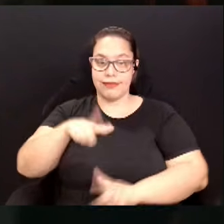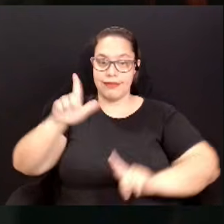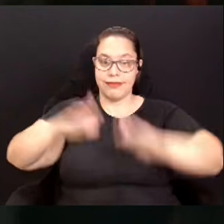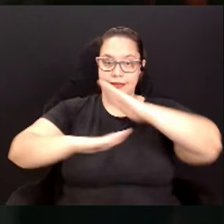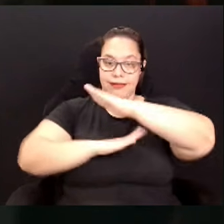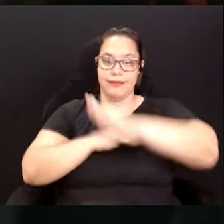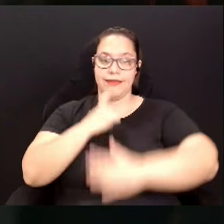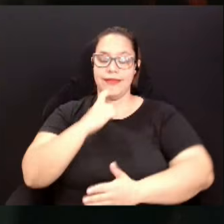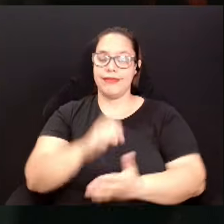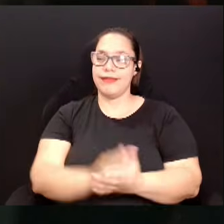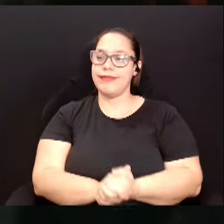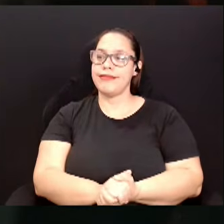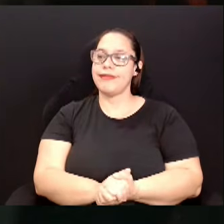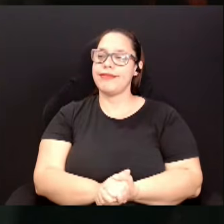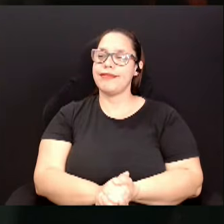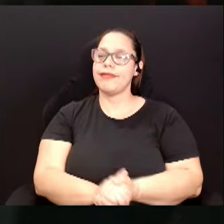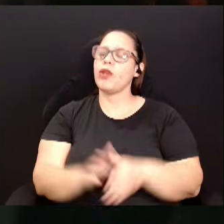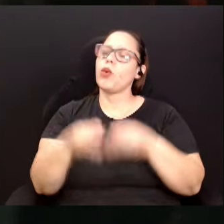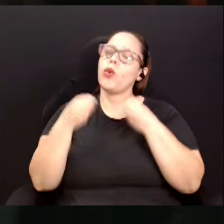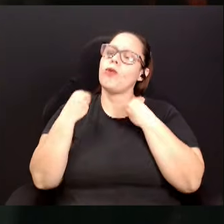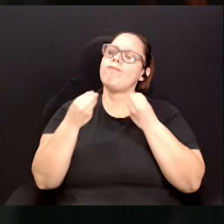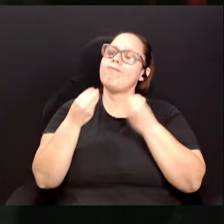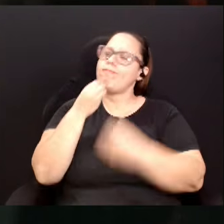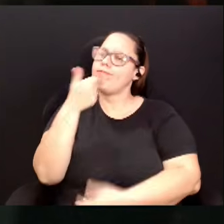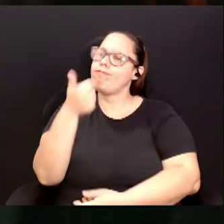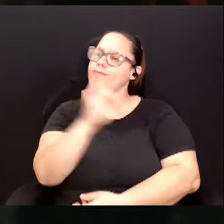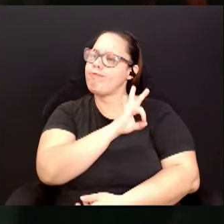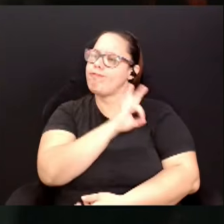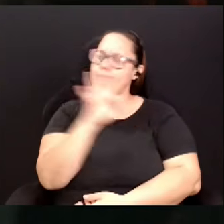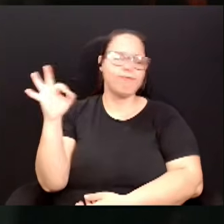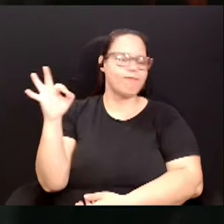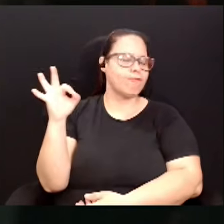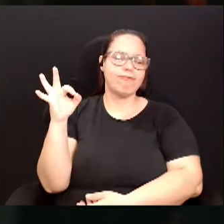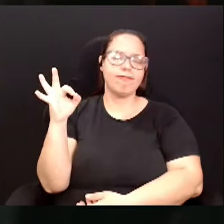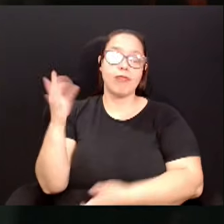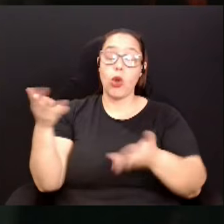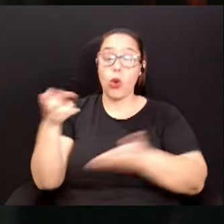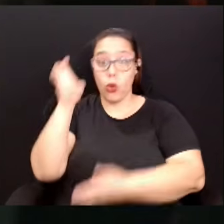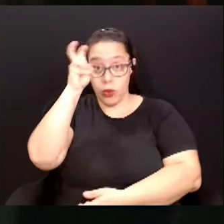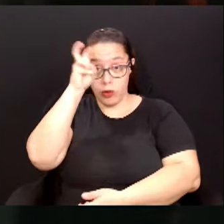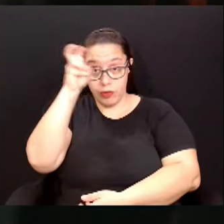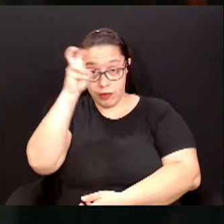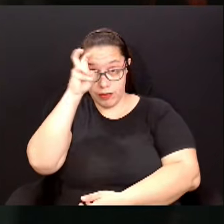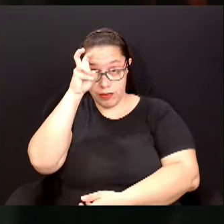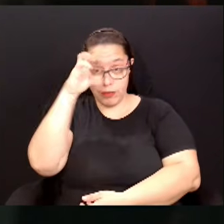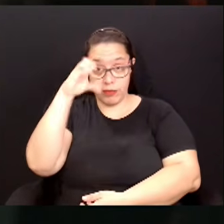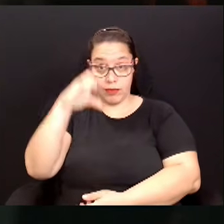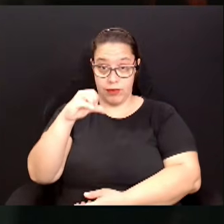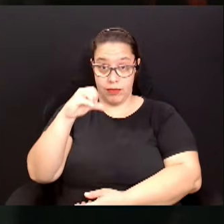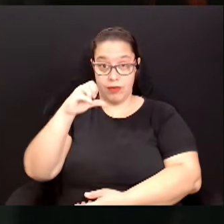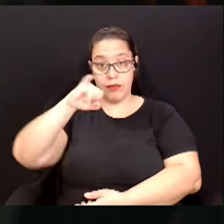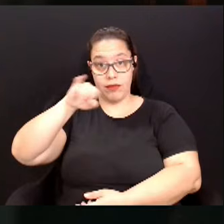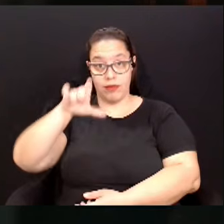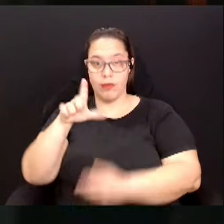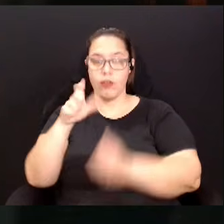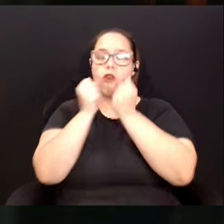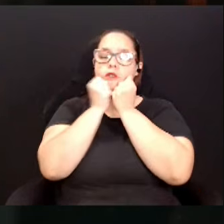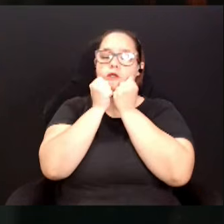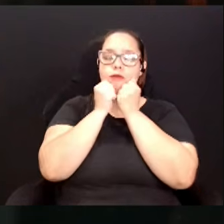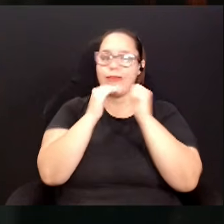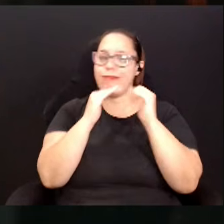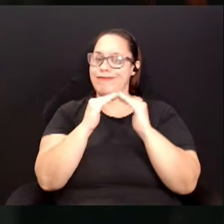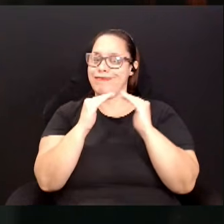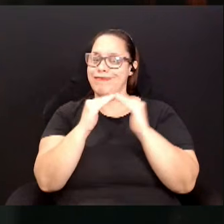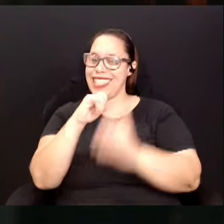Campinas. Como você está? Tudo bem? Por aqui tudo ótimo. Hoje é quinta-feira, 9 de julho, tá em casa, né? Curtindo